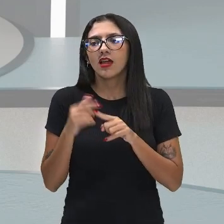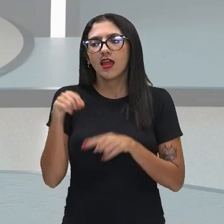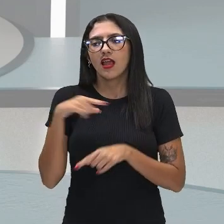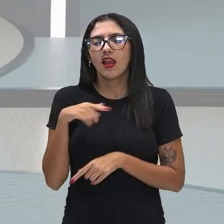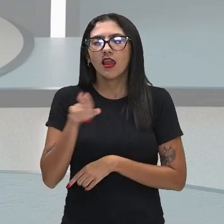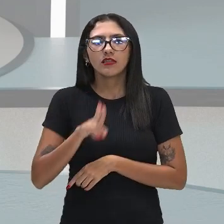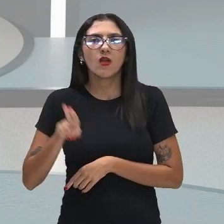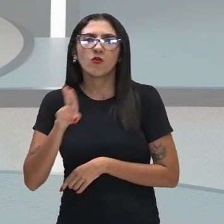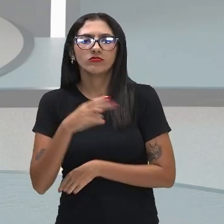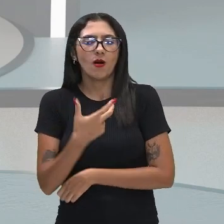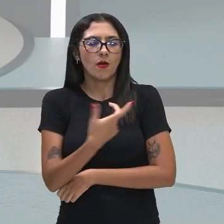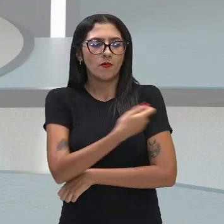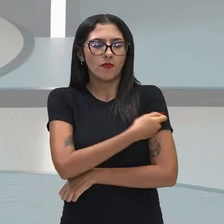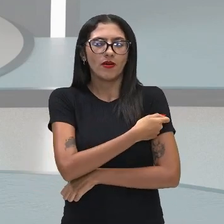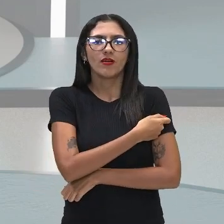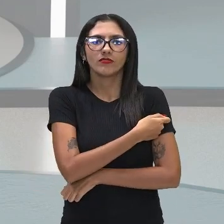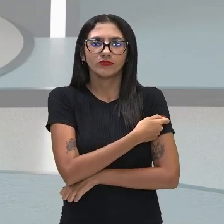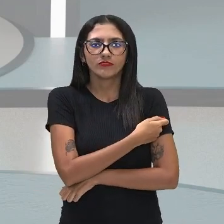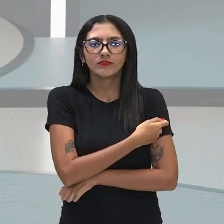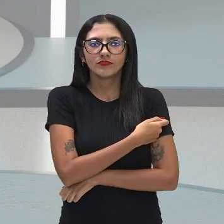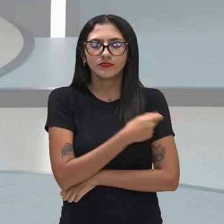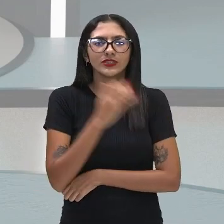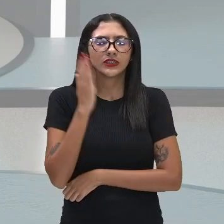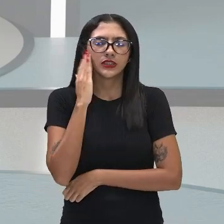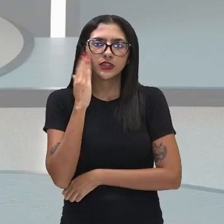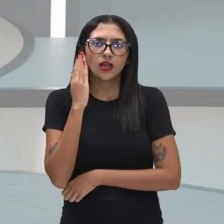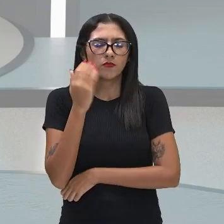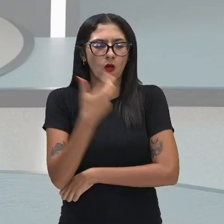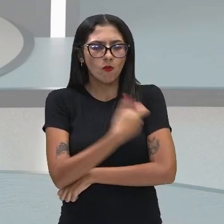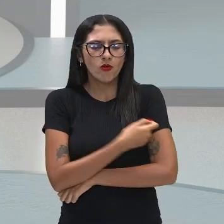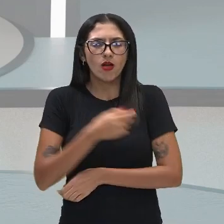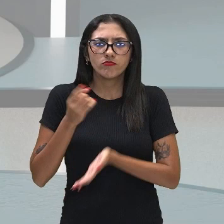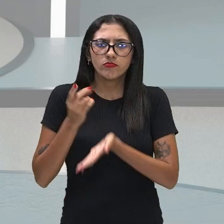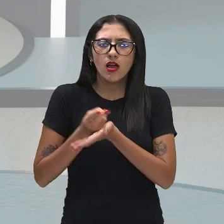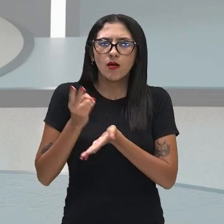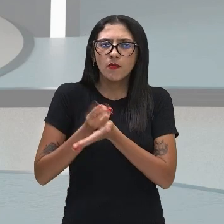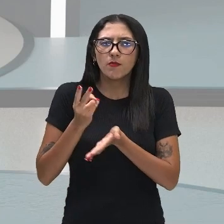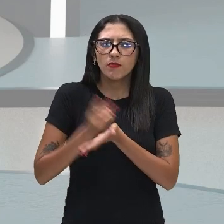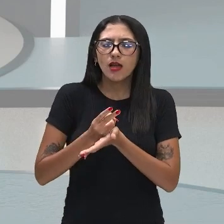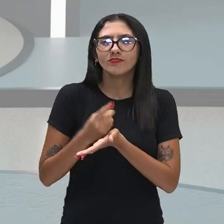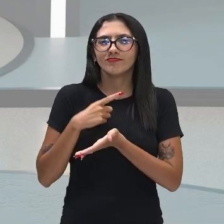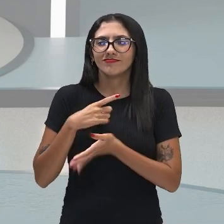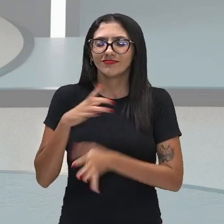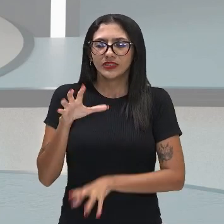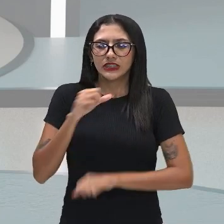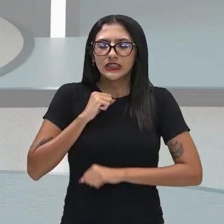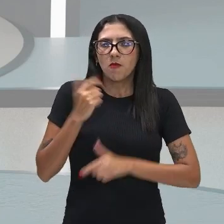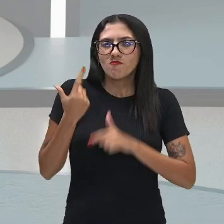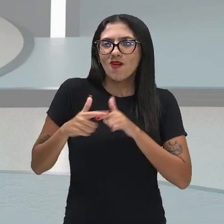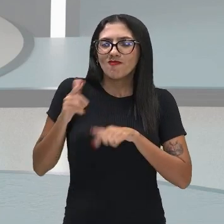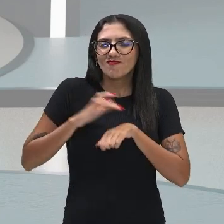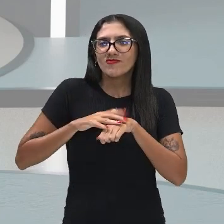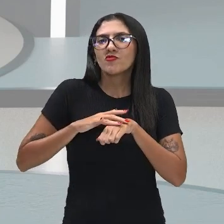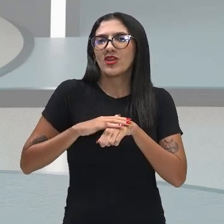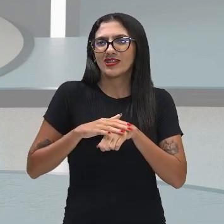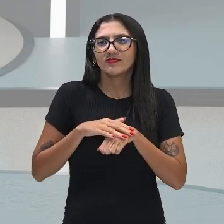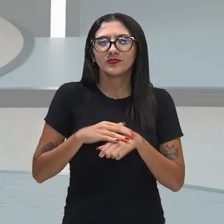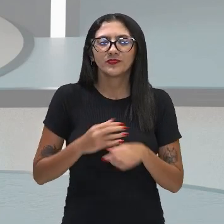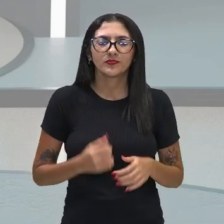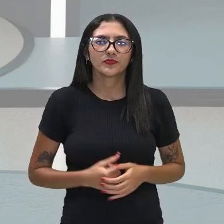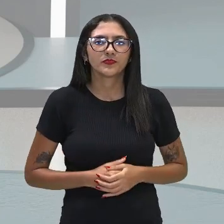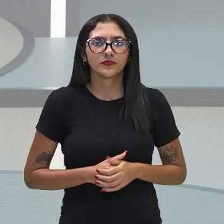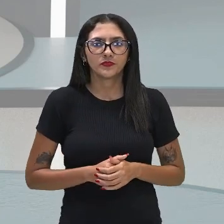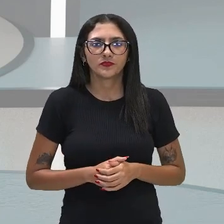que o uso dele vai causar o quê? Alguma patologia que pode ser severa. Então, é